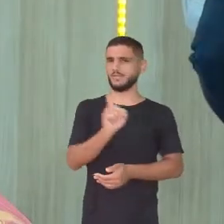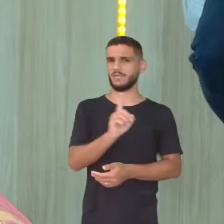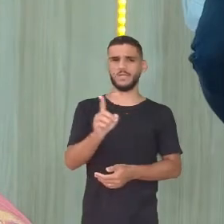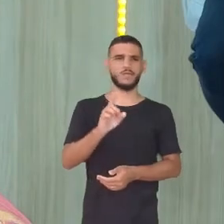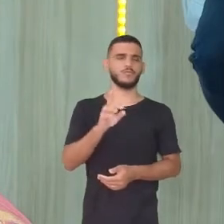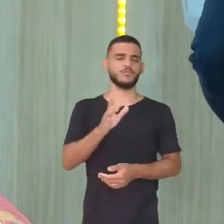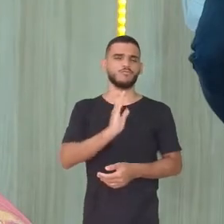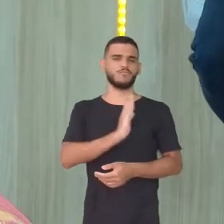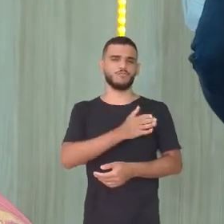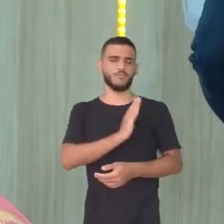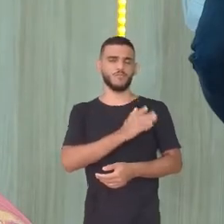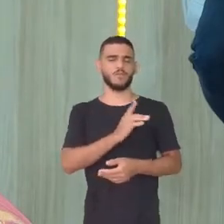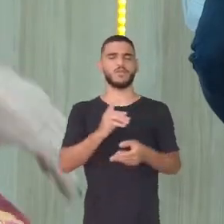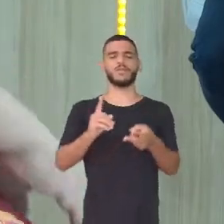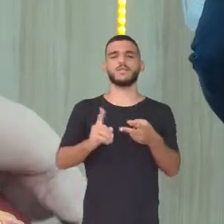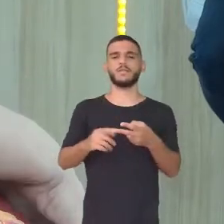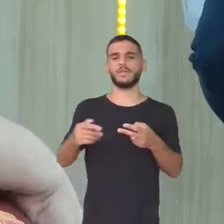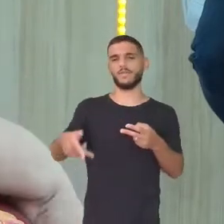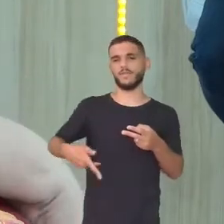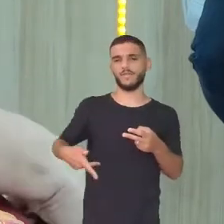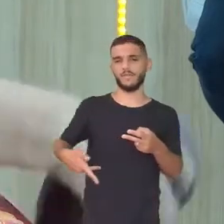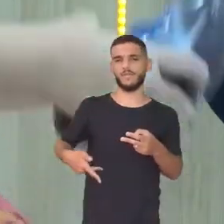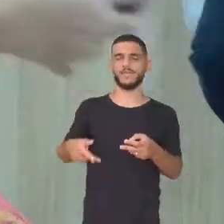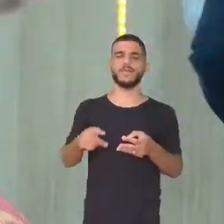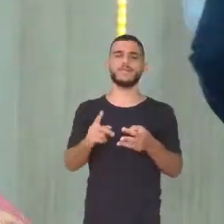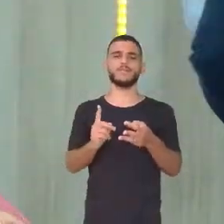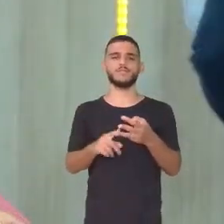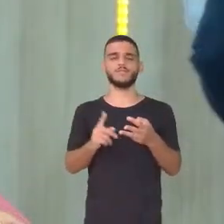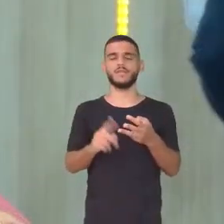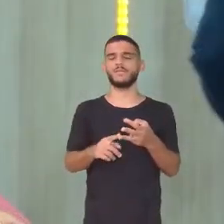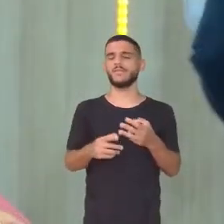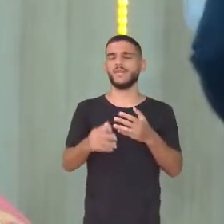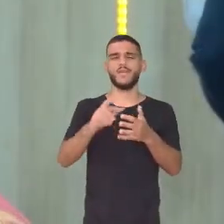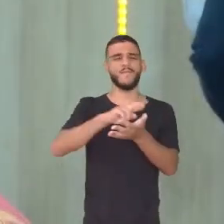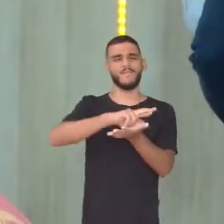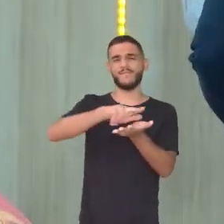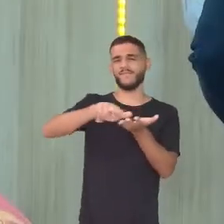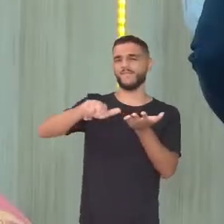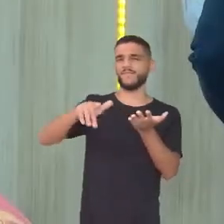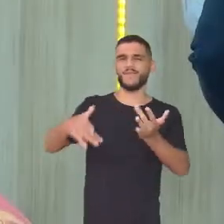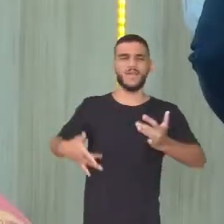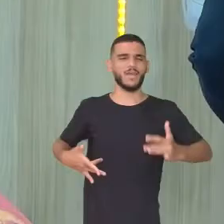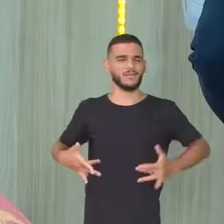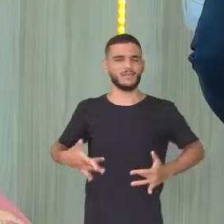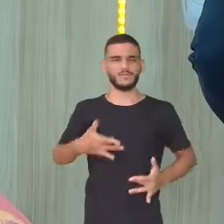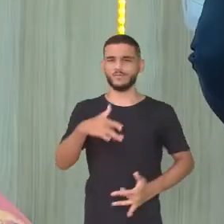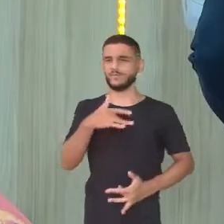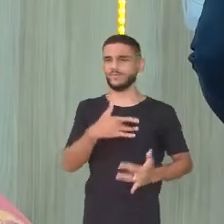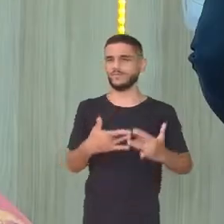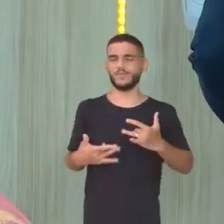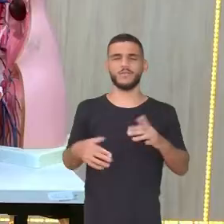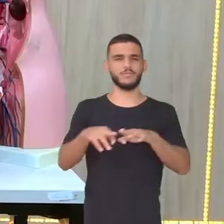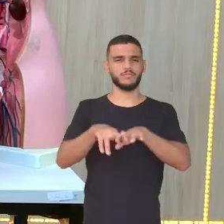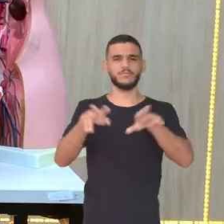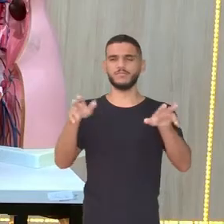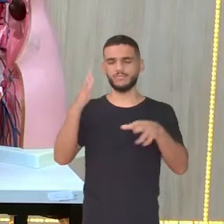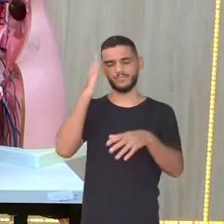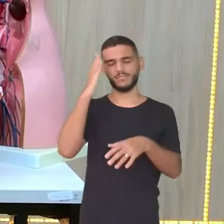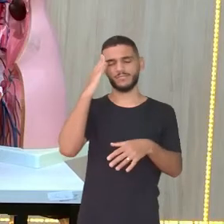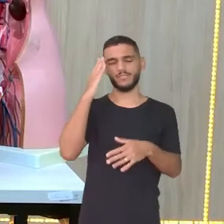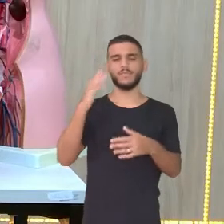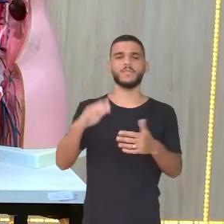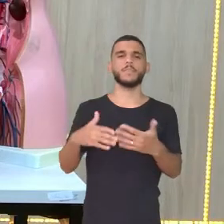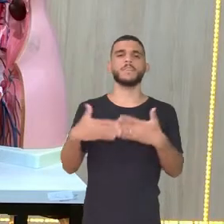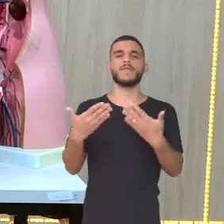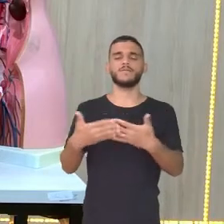no coração, vai estar no fígado, e isso vai trazer grandes complicações para essa pessoa. Então, o tecido adiposo,